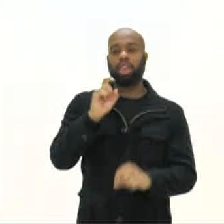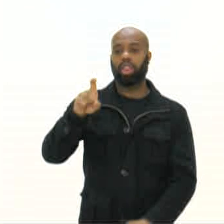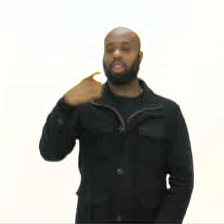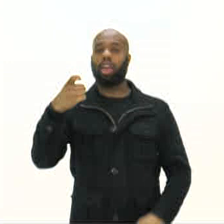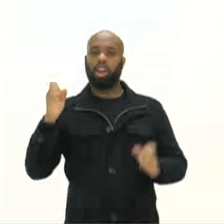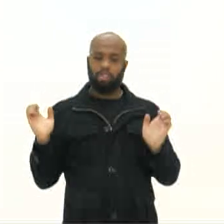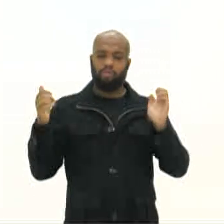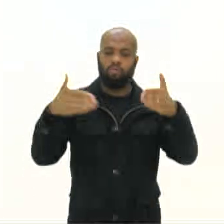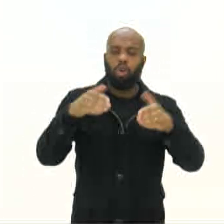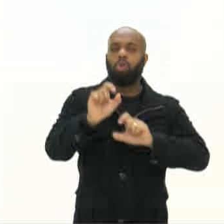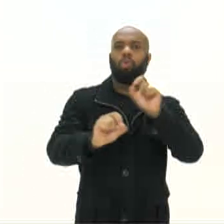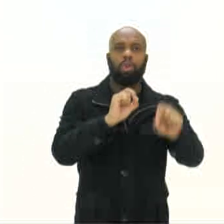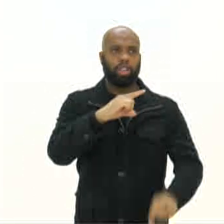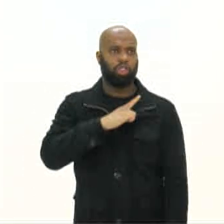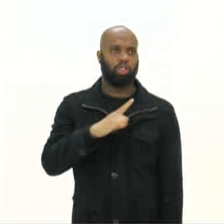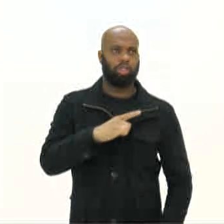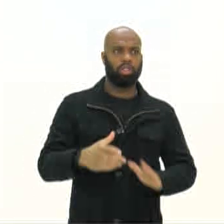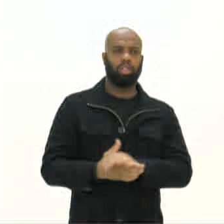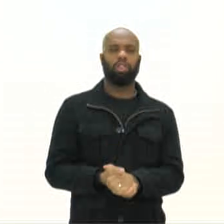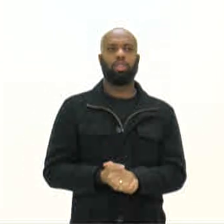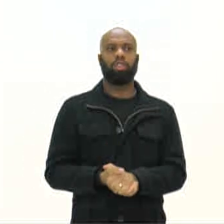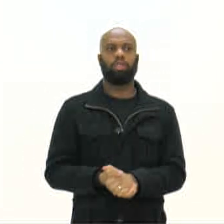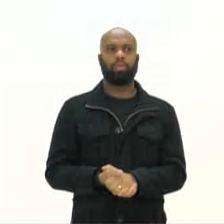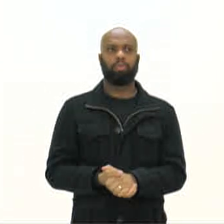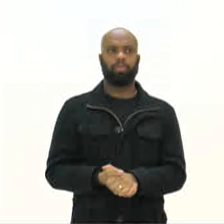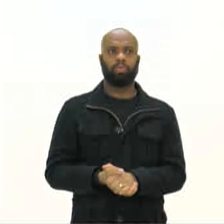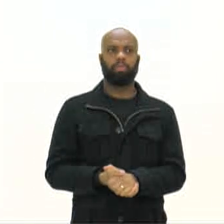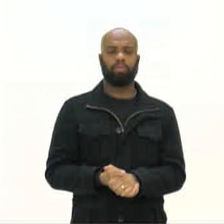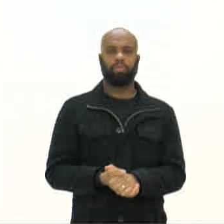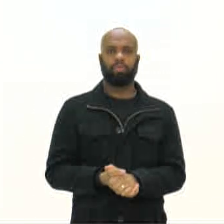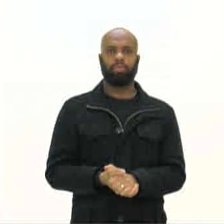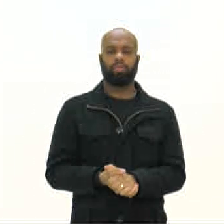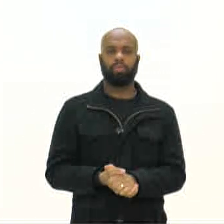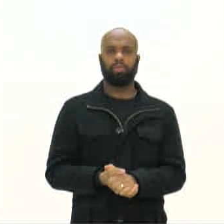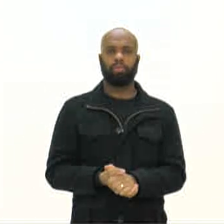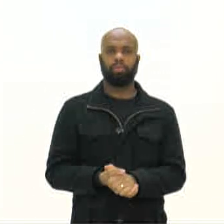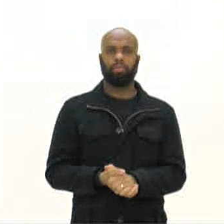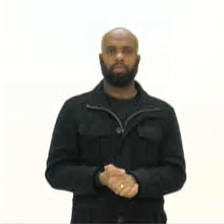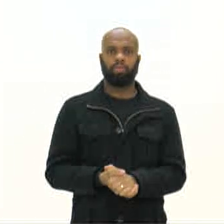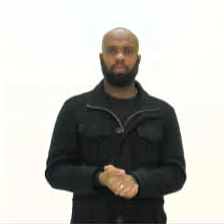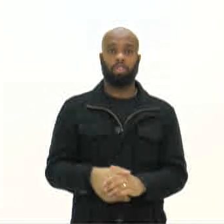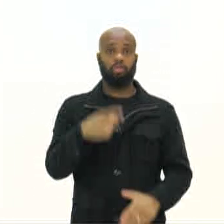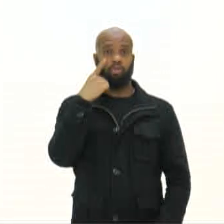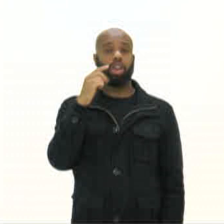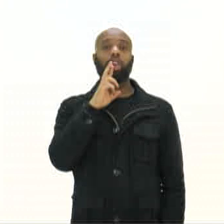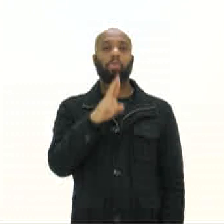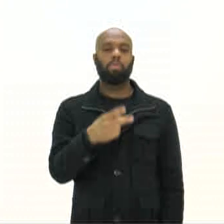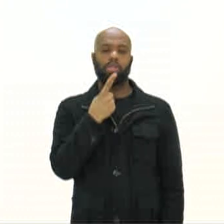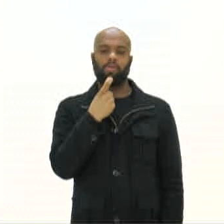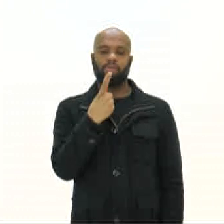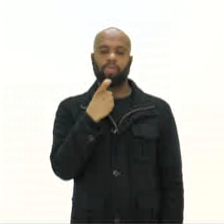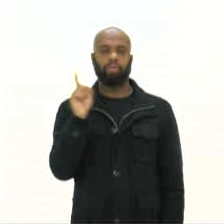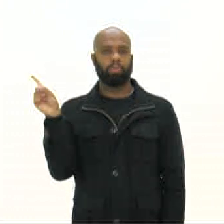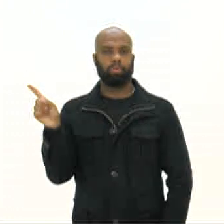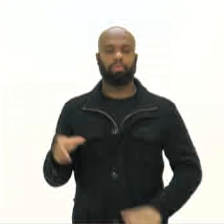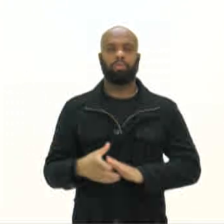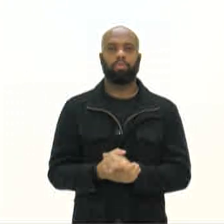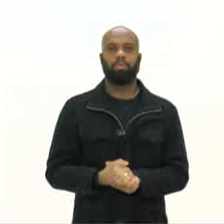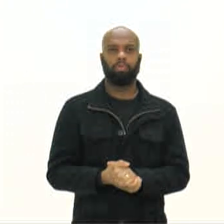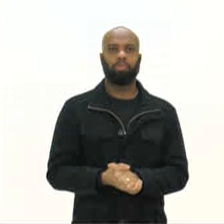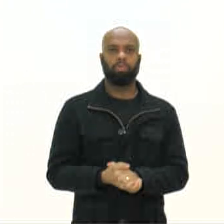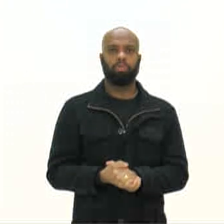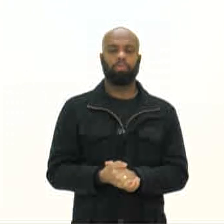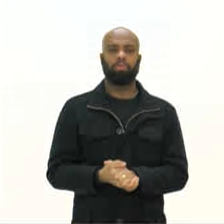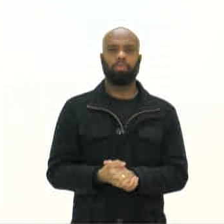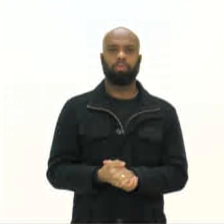alvo do quê? Aqui diz, olha, a new urbanization and modernization through government